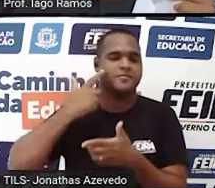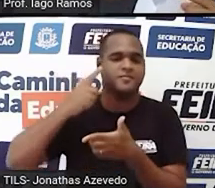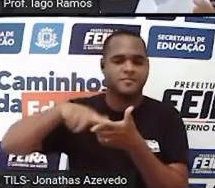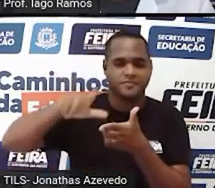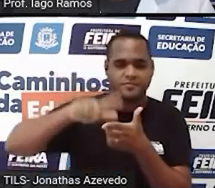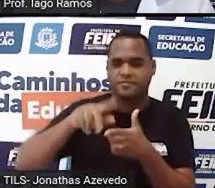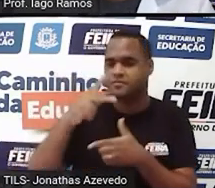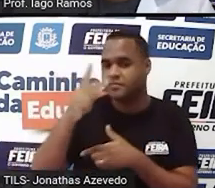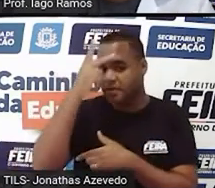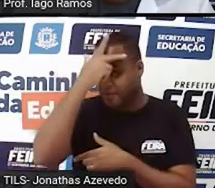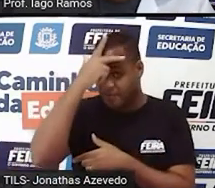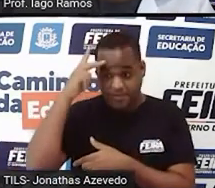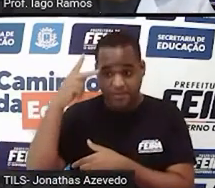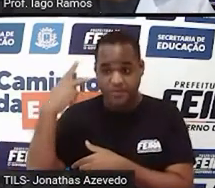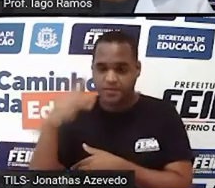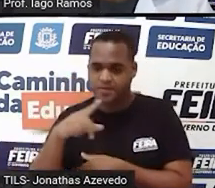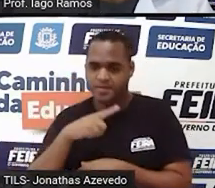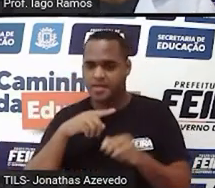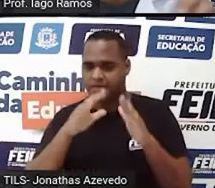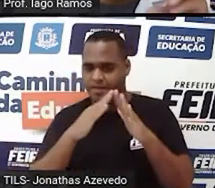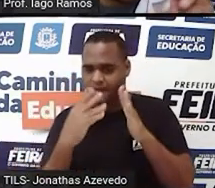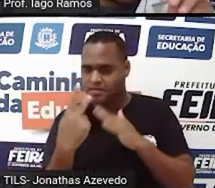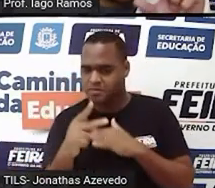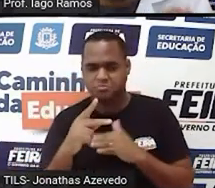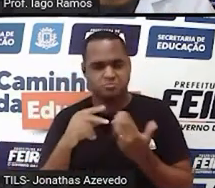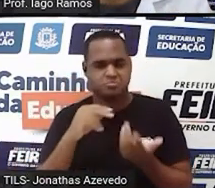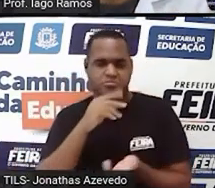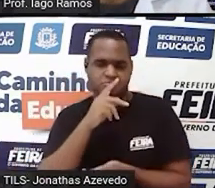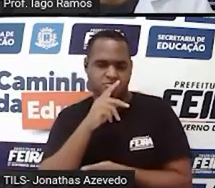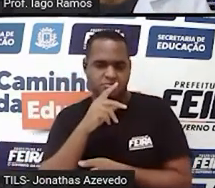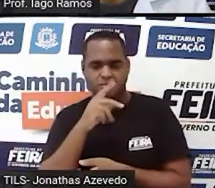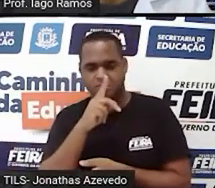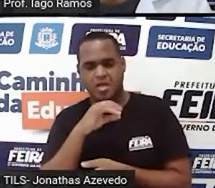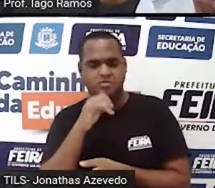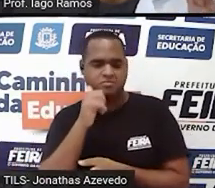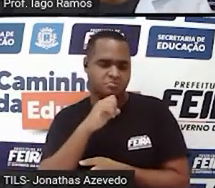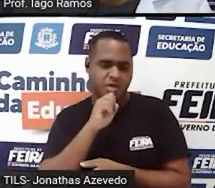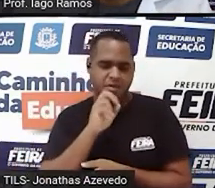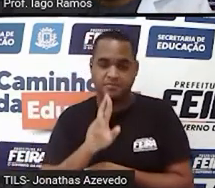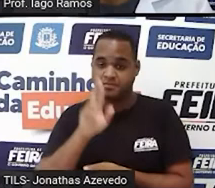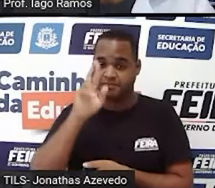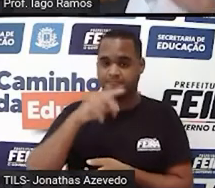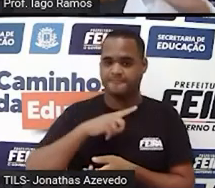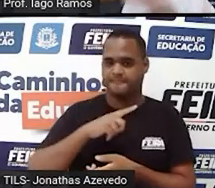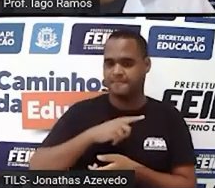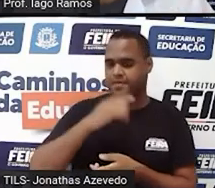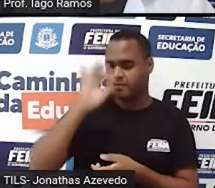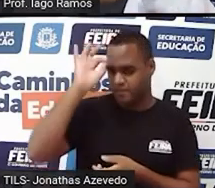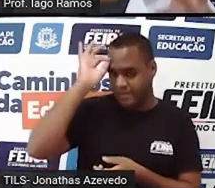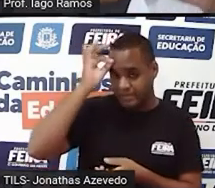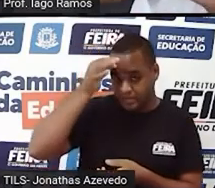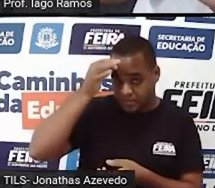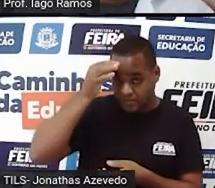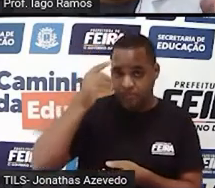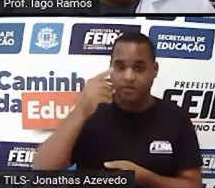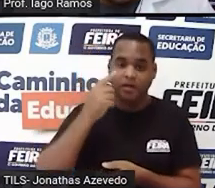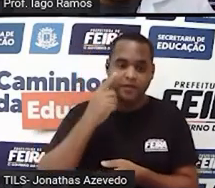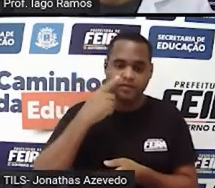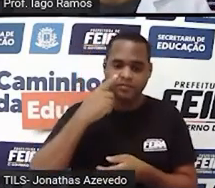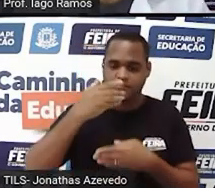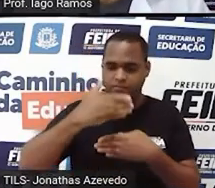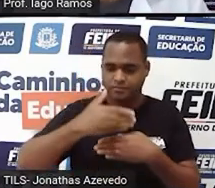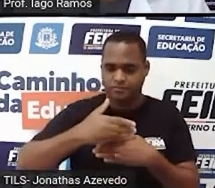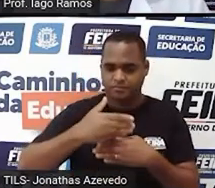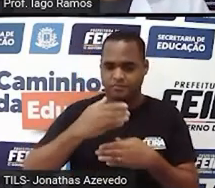e outra pessoa de casa de preferência um adulto medirem a largura da porta